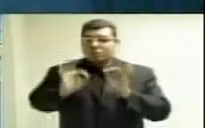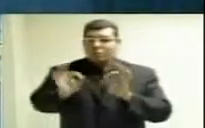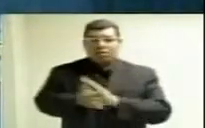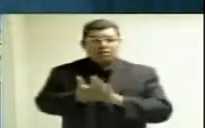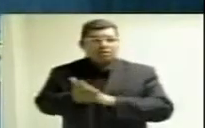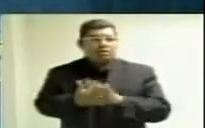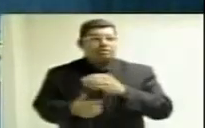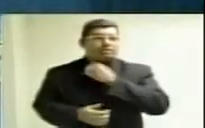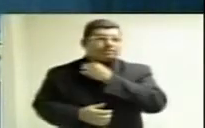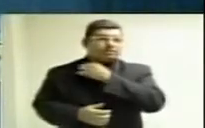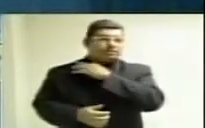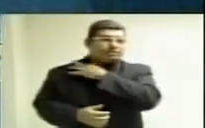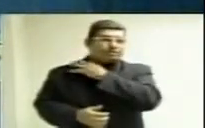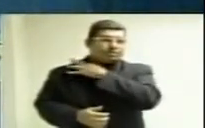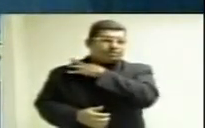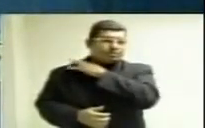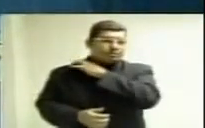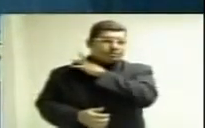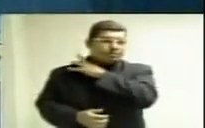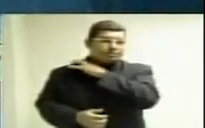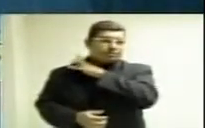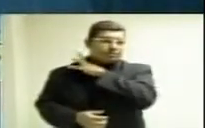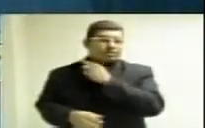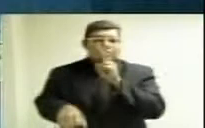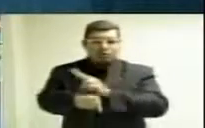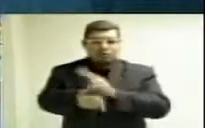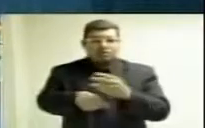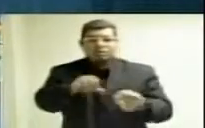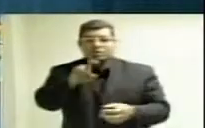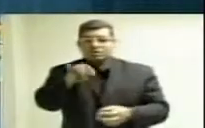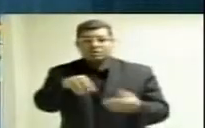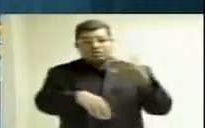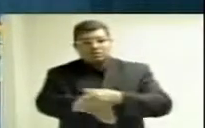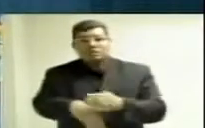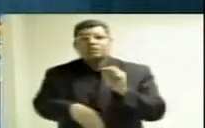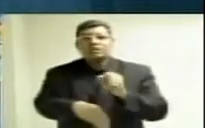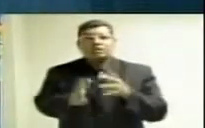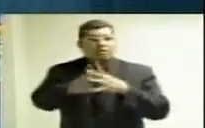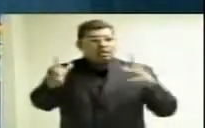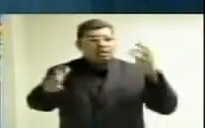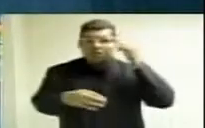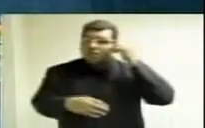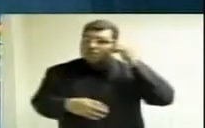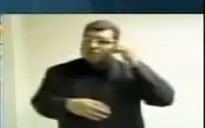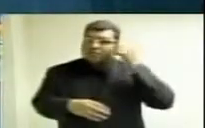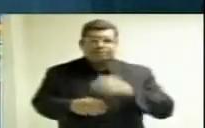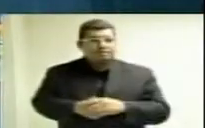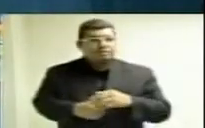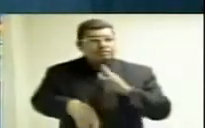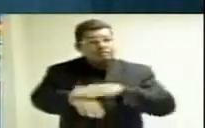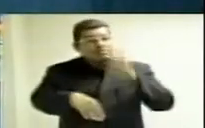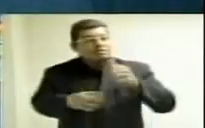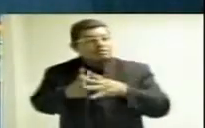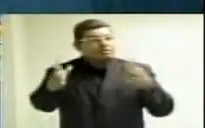unidades prisionais. O déficit de vagas no sistema carcerário é alarmante. E